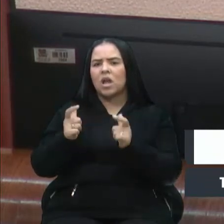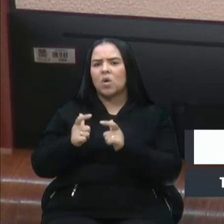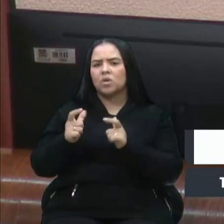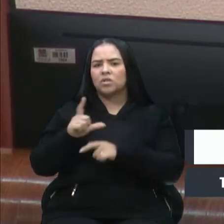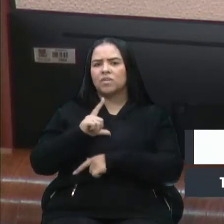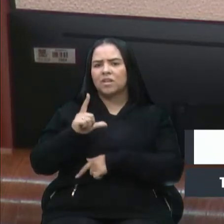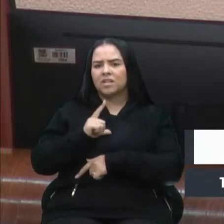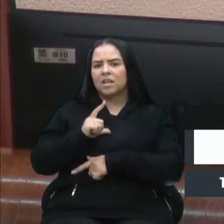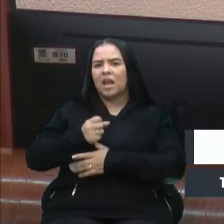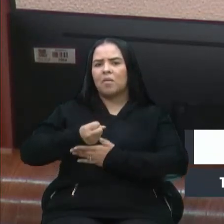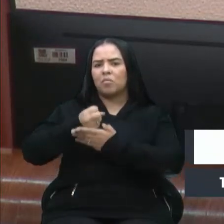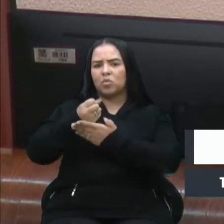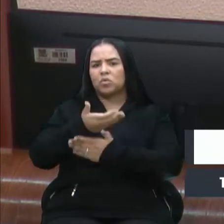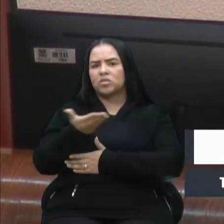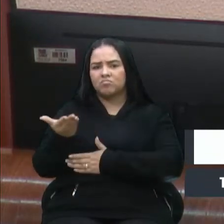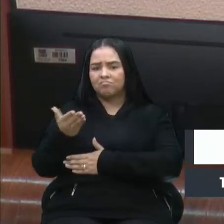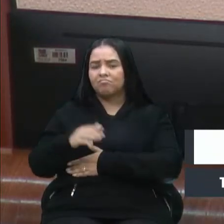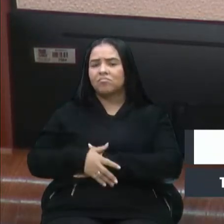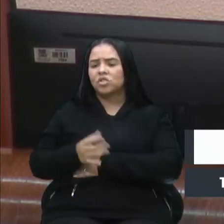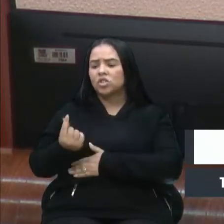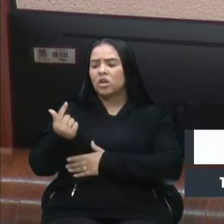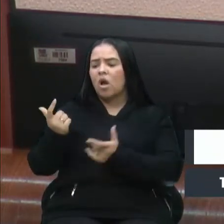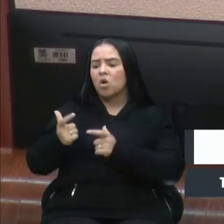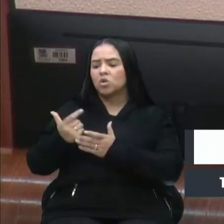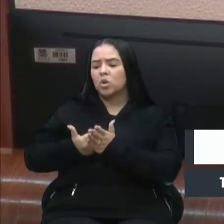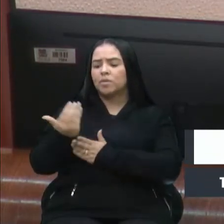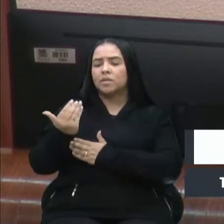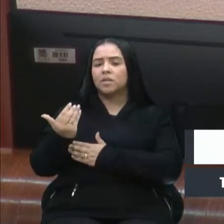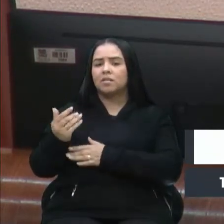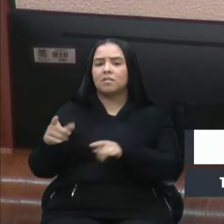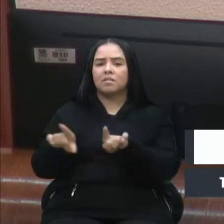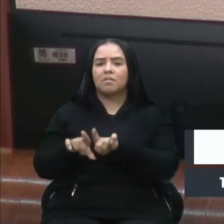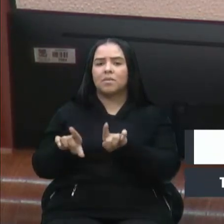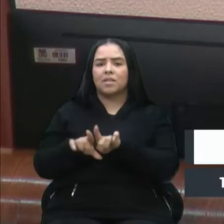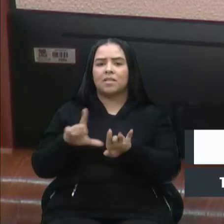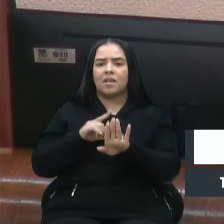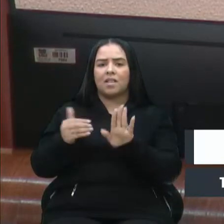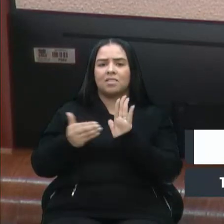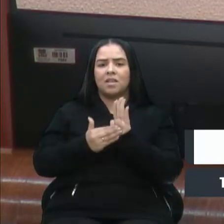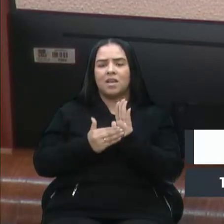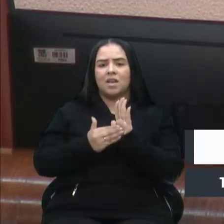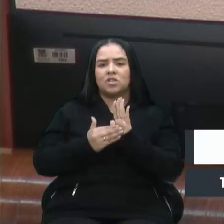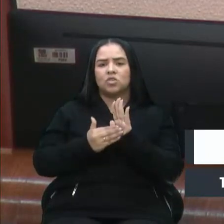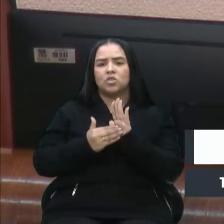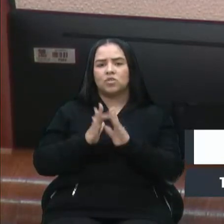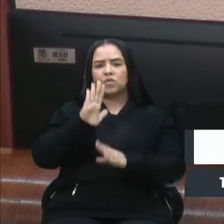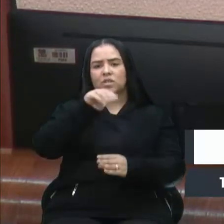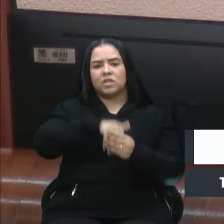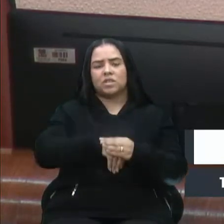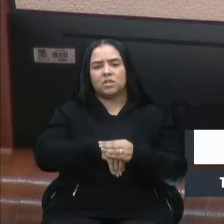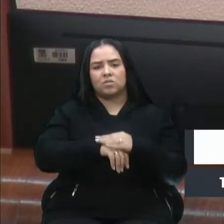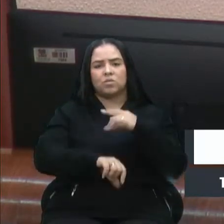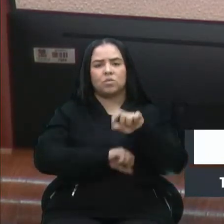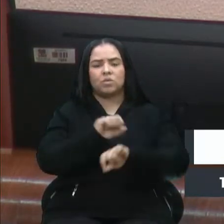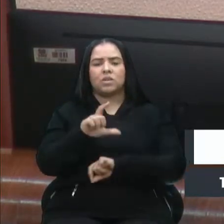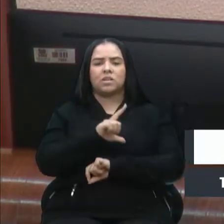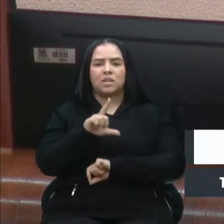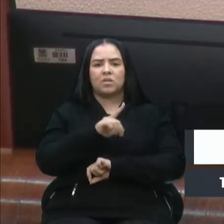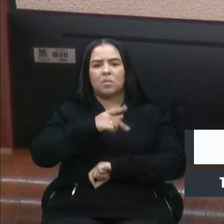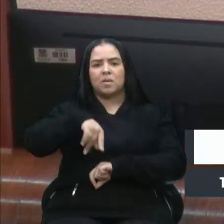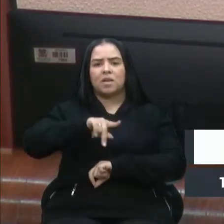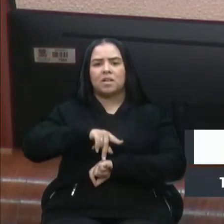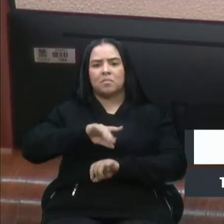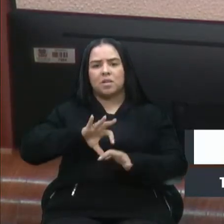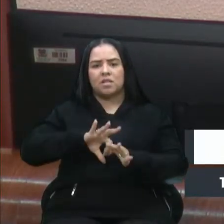vai subsidiar isso não dá Então se driblou até a questão eleitoral se criou um estado de emergência no país para